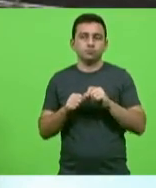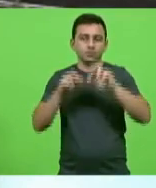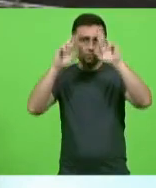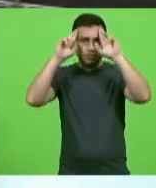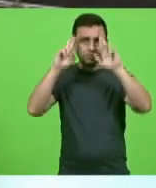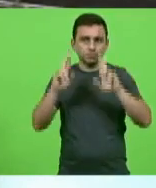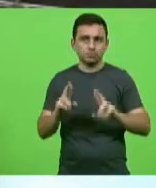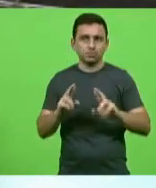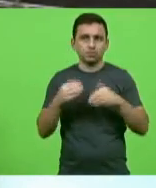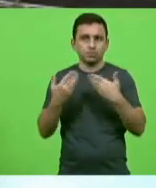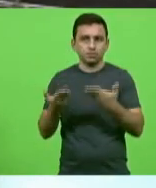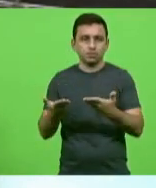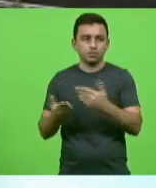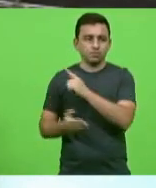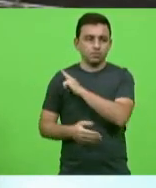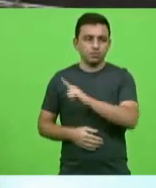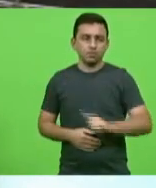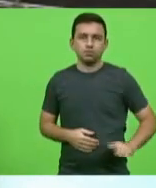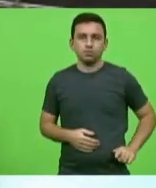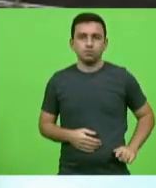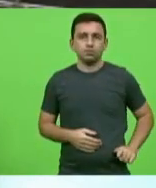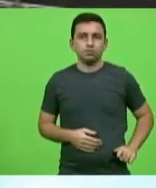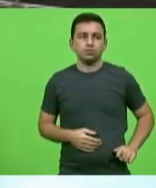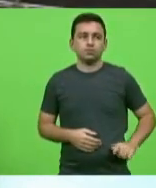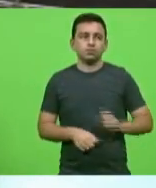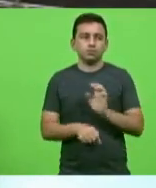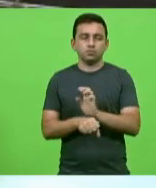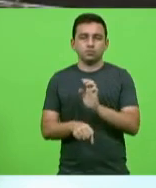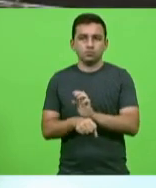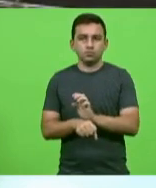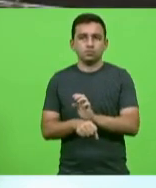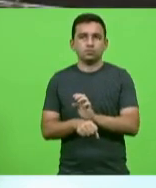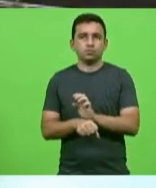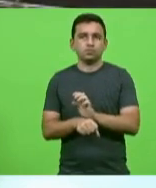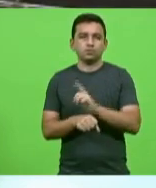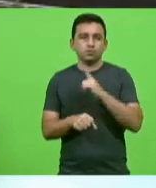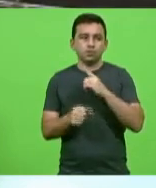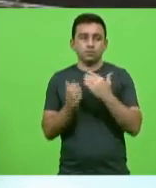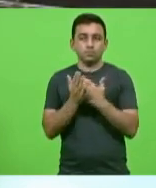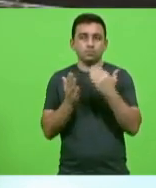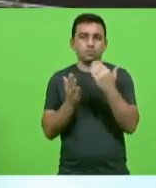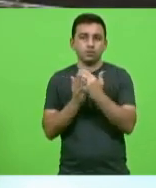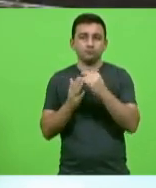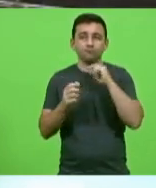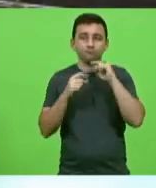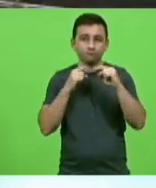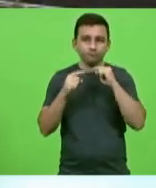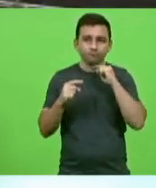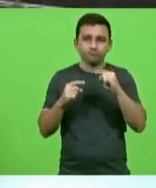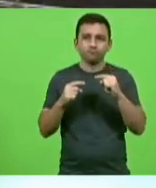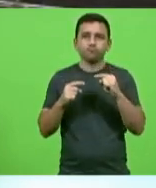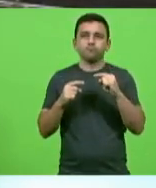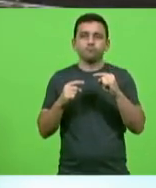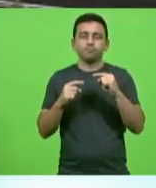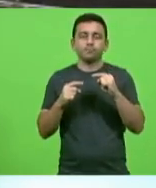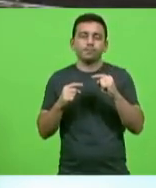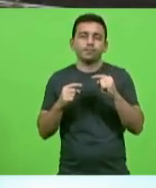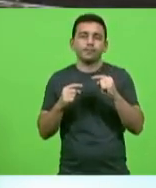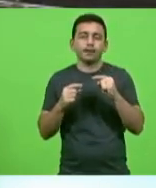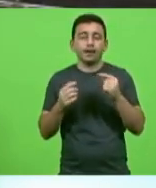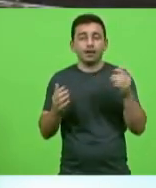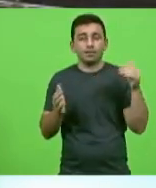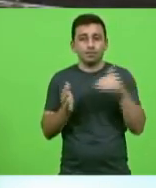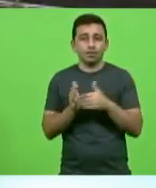respeito ao Excelentíssimo Senhor governador do Estado e para além do benefício da dúvida militar ao